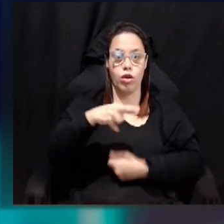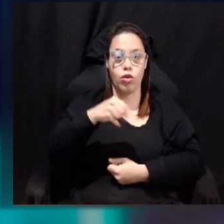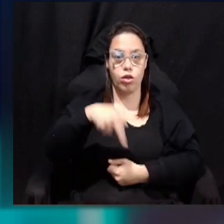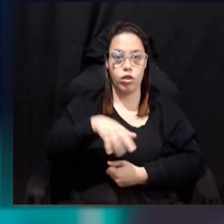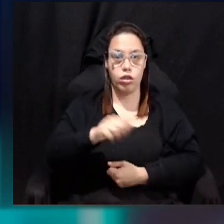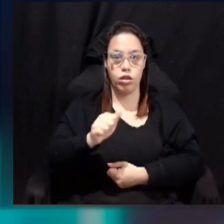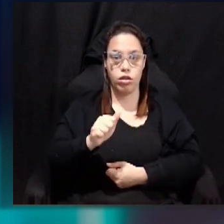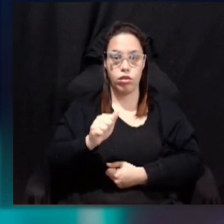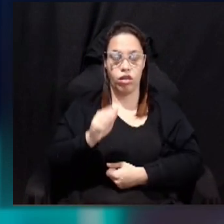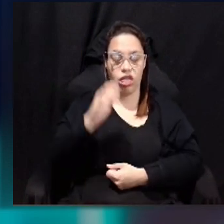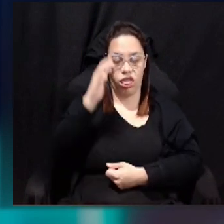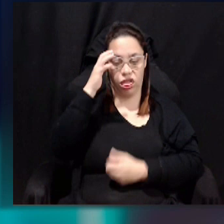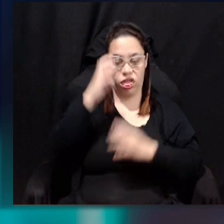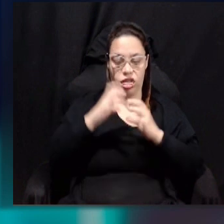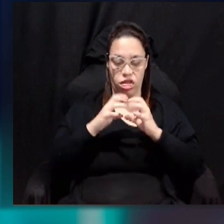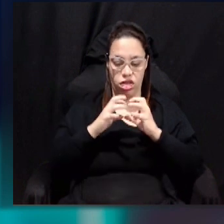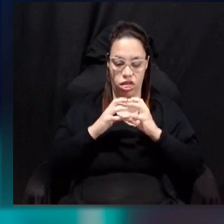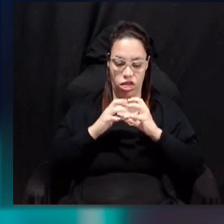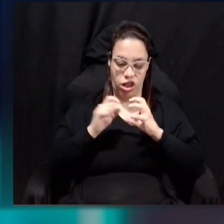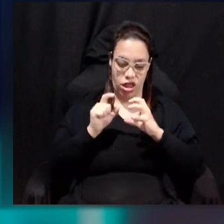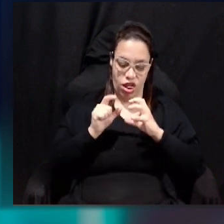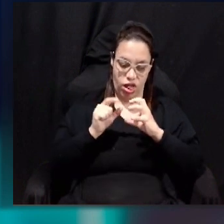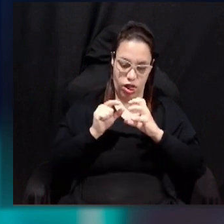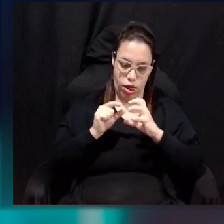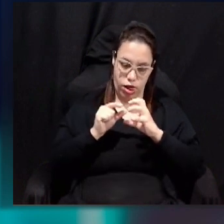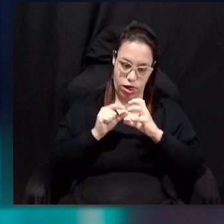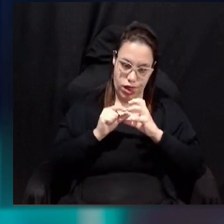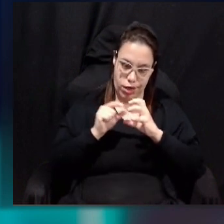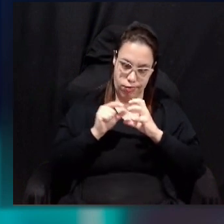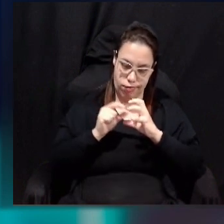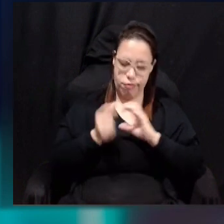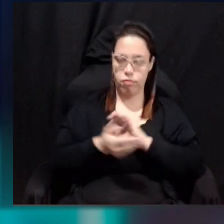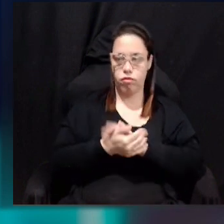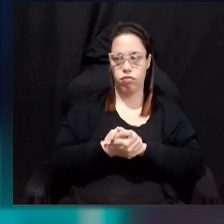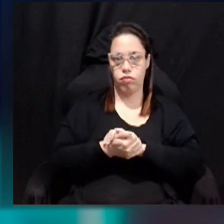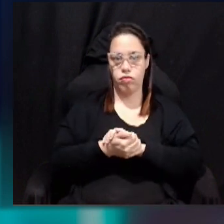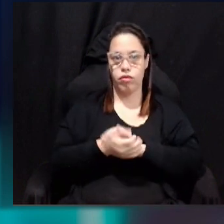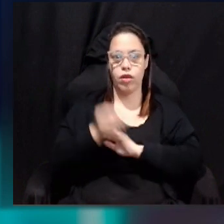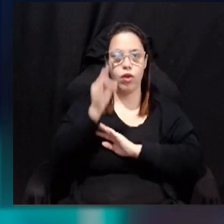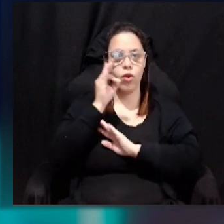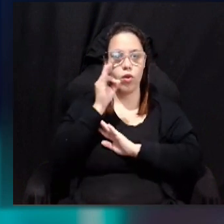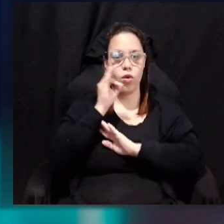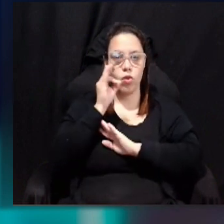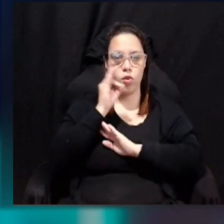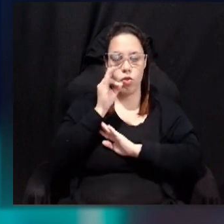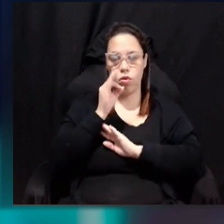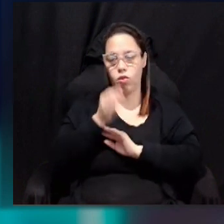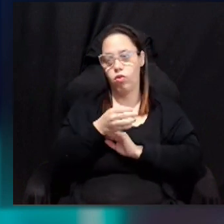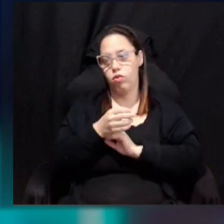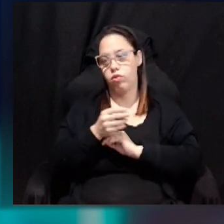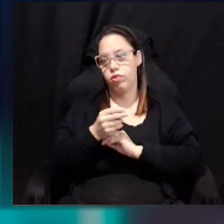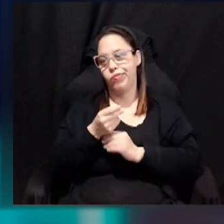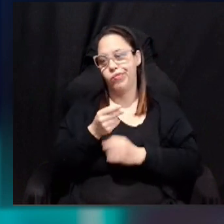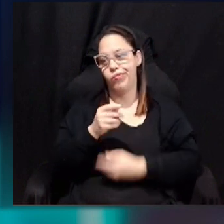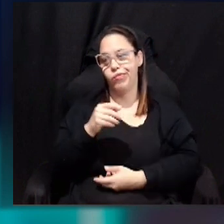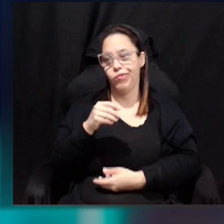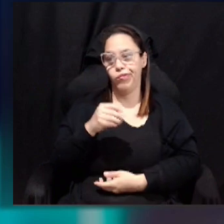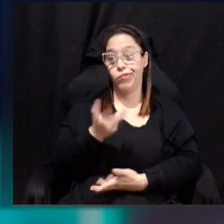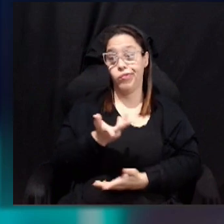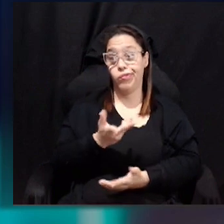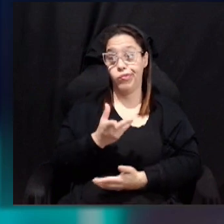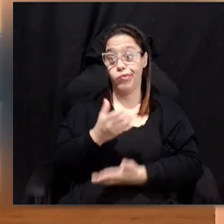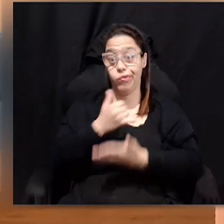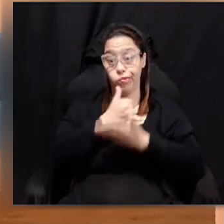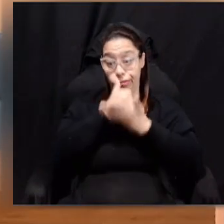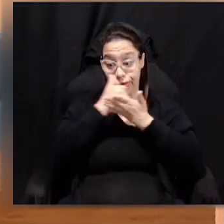cérebro para outras adicções, maconha, cocaína, drogas K. Então, quando a gente, do ponto de